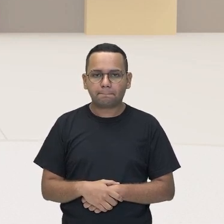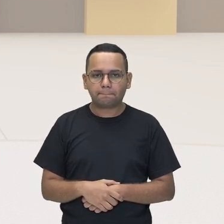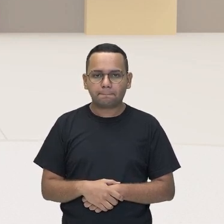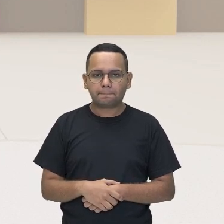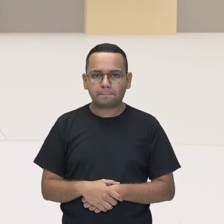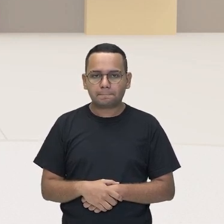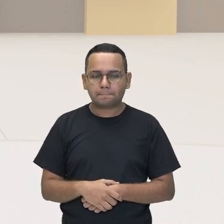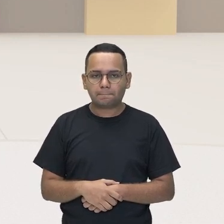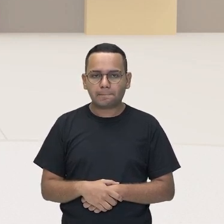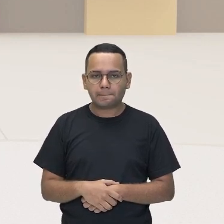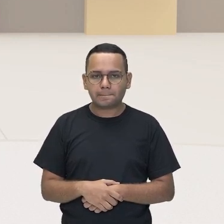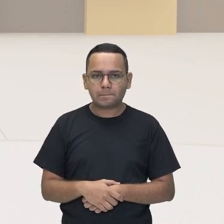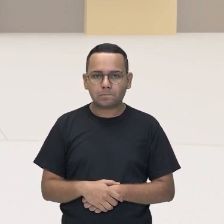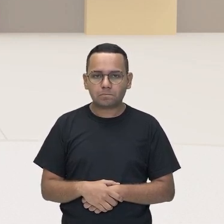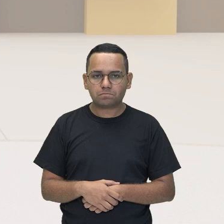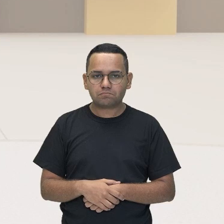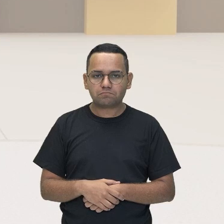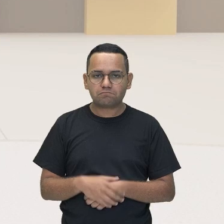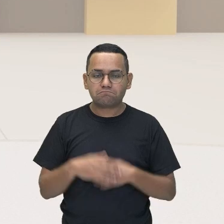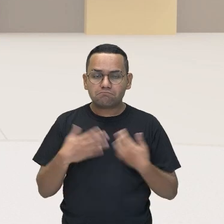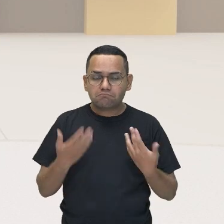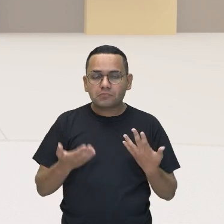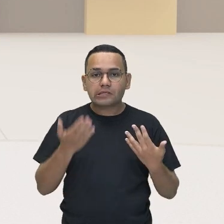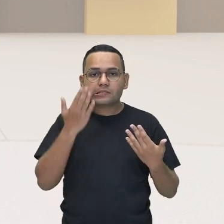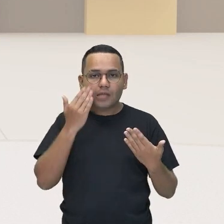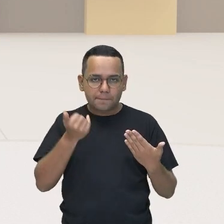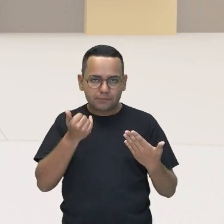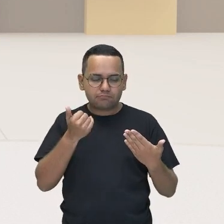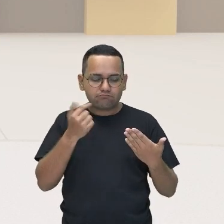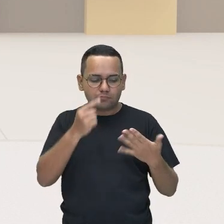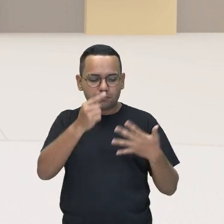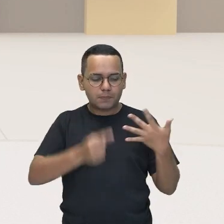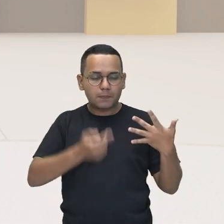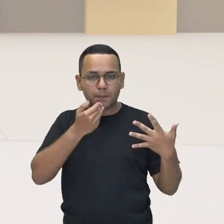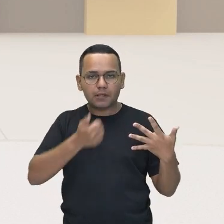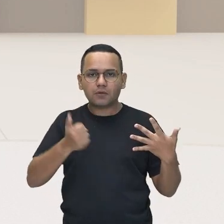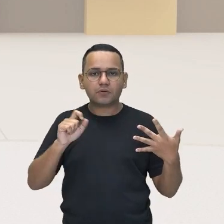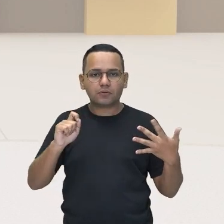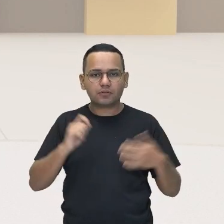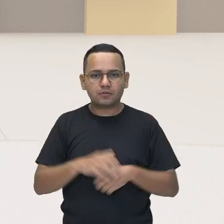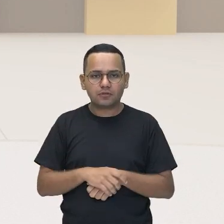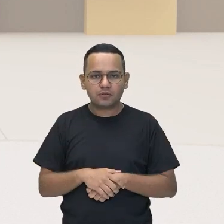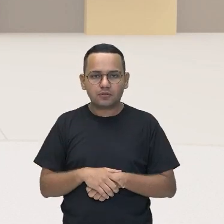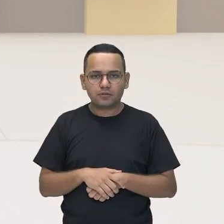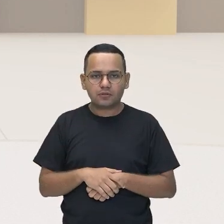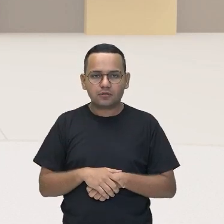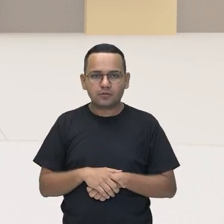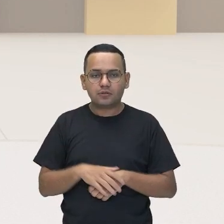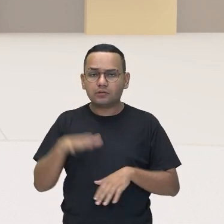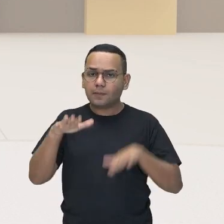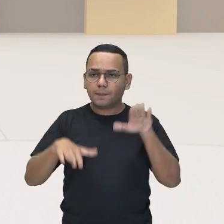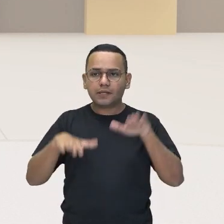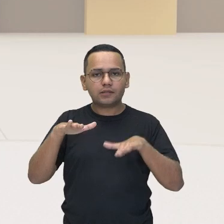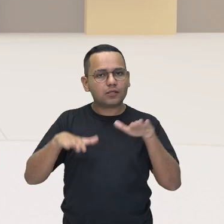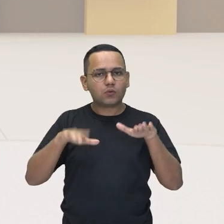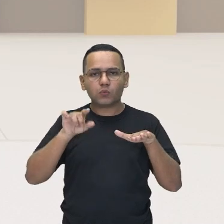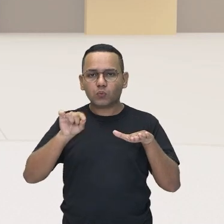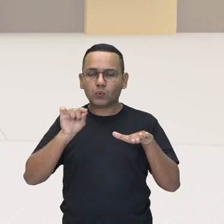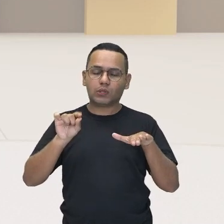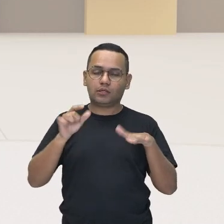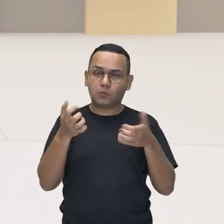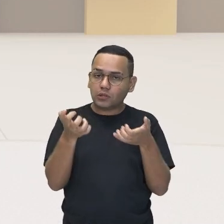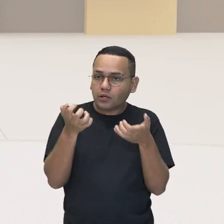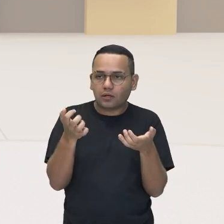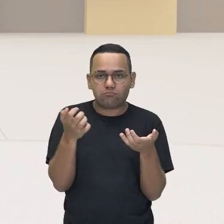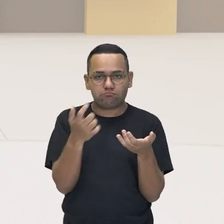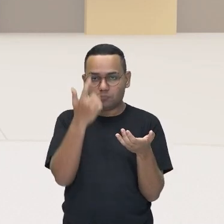aí, né? Para a gente saber qual é o melhor tipo de empréstimo, né? O que a gente vai ter que fazer depende muito do perfil. Do perfil da pessoa, claro. Isso aí.